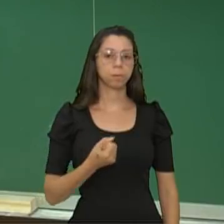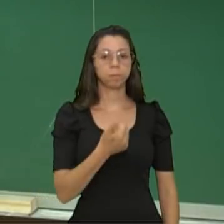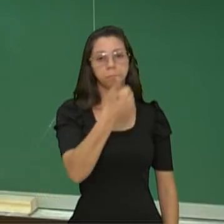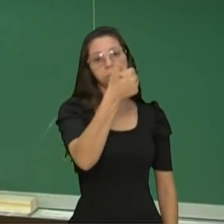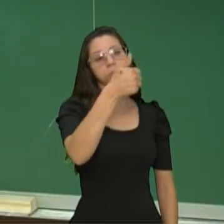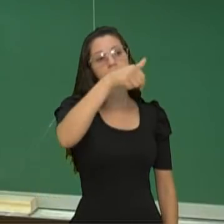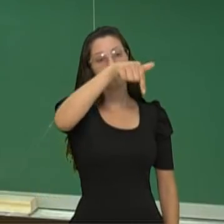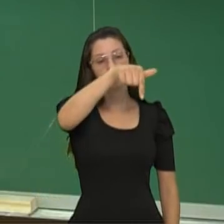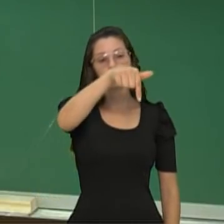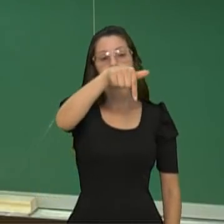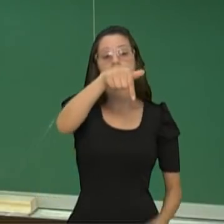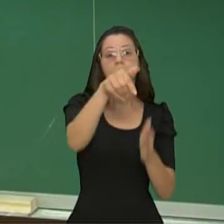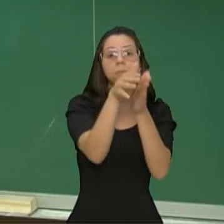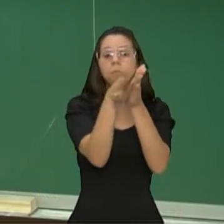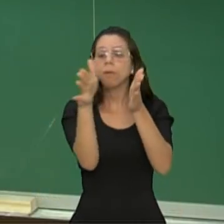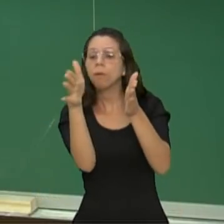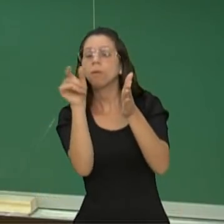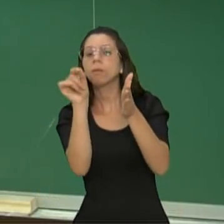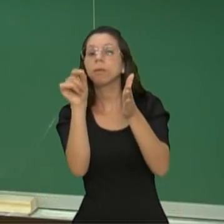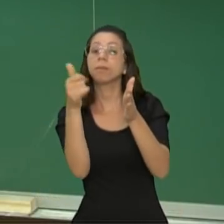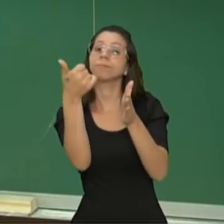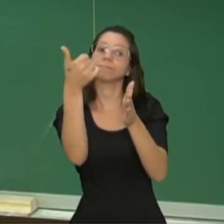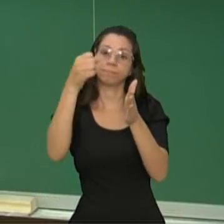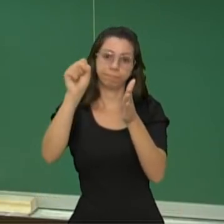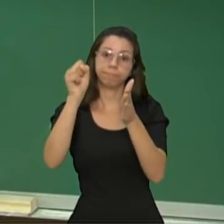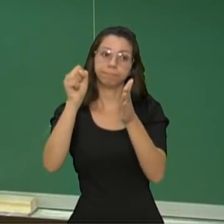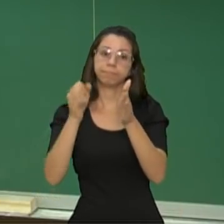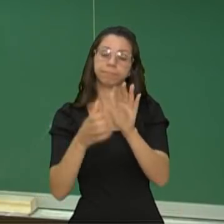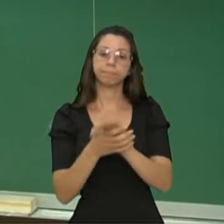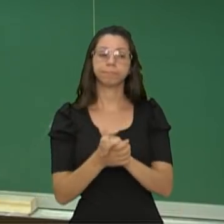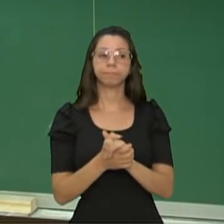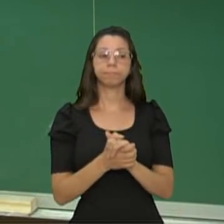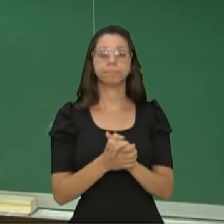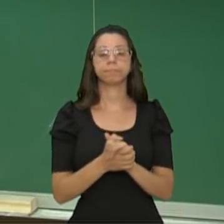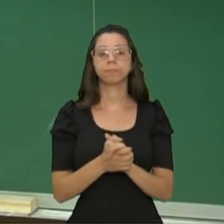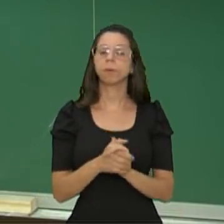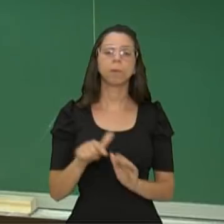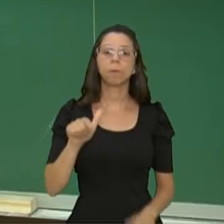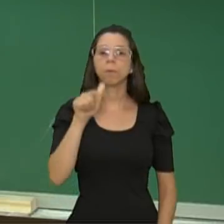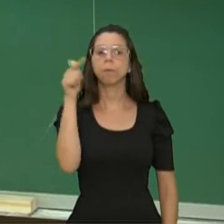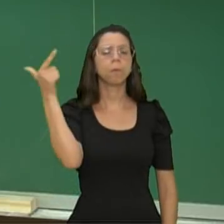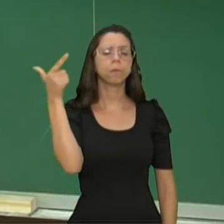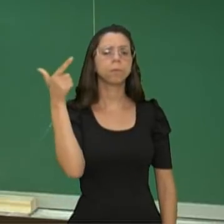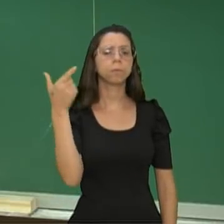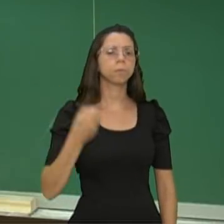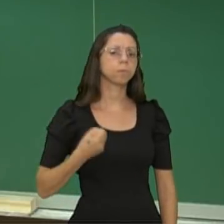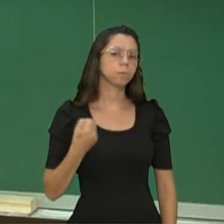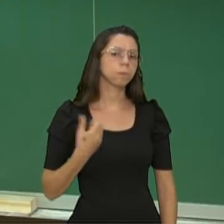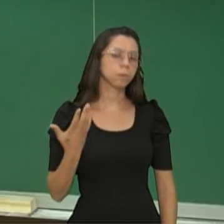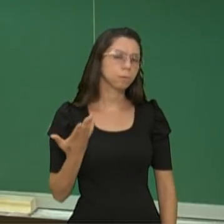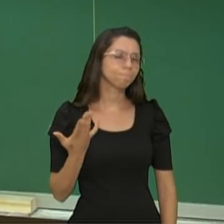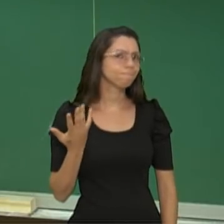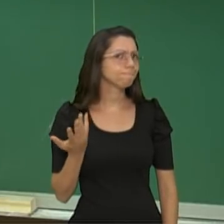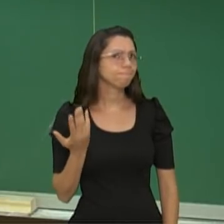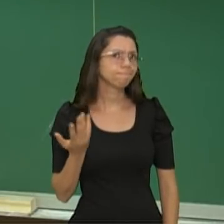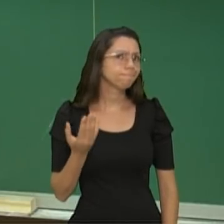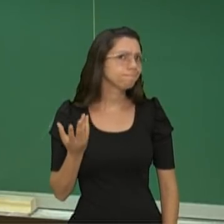17. Qual que é o consecutivo dele? 18. Pensar em outro, aí